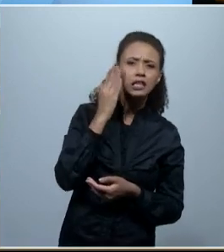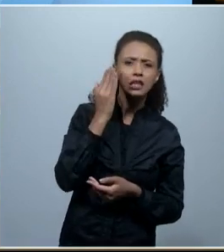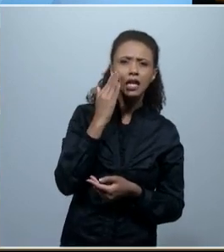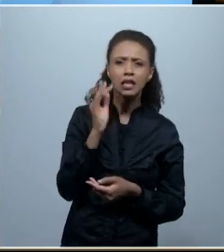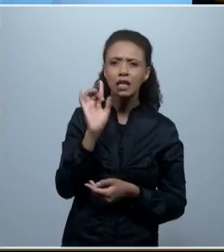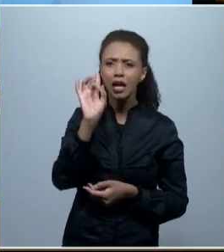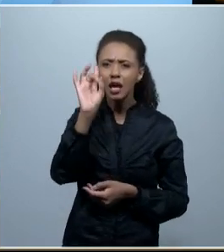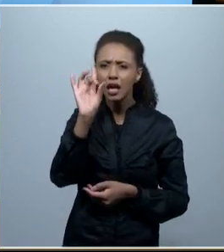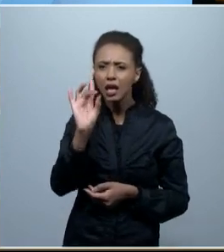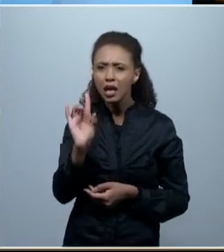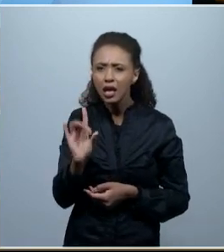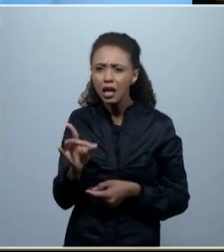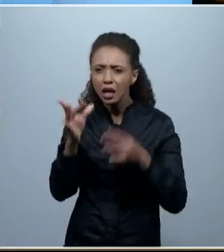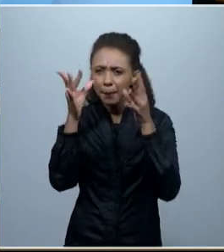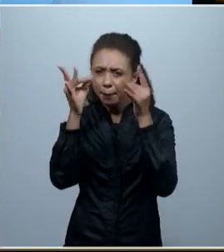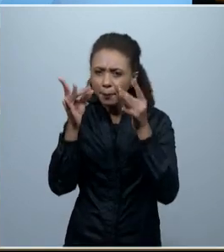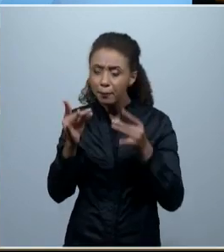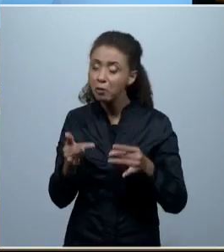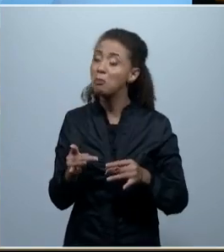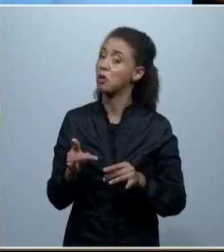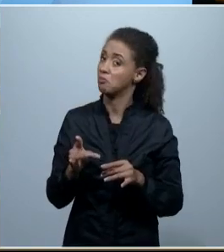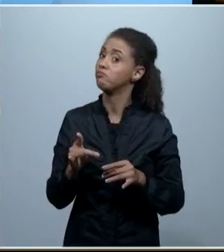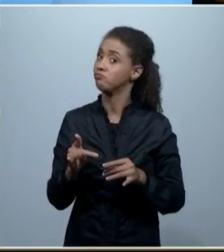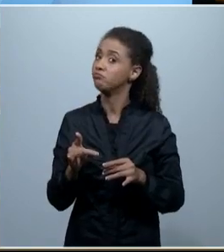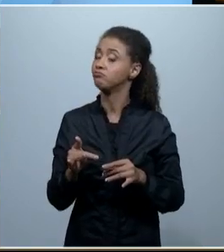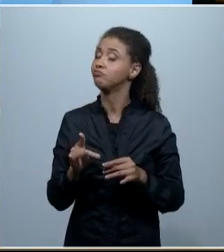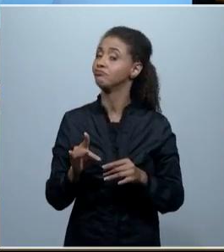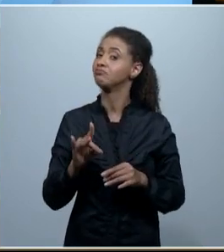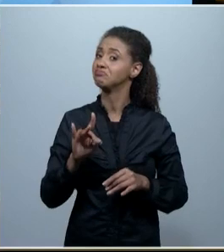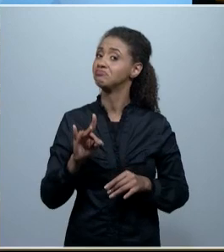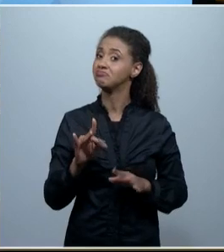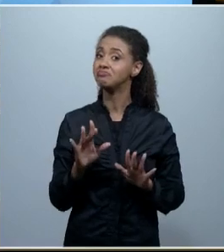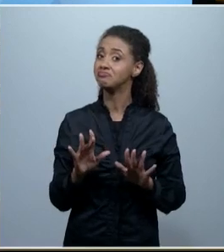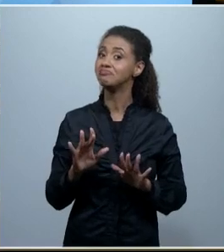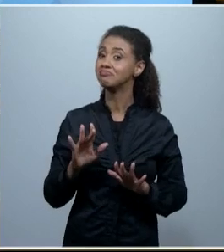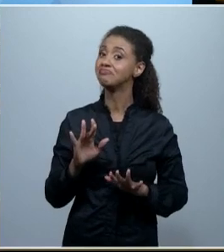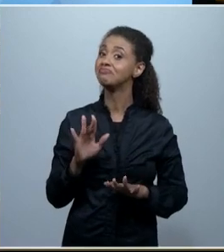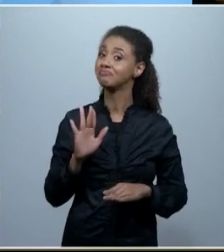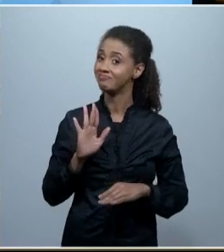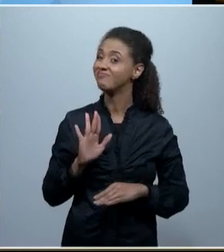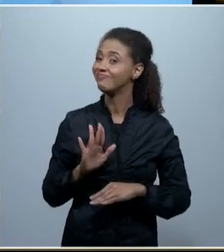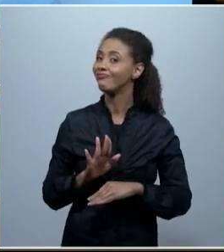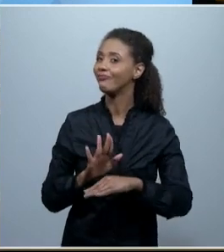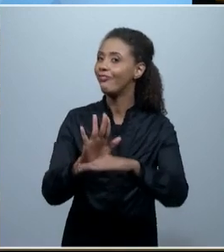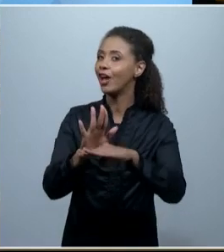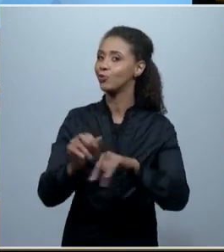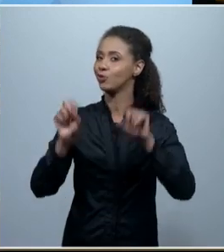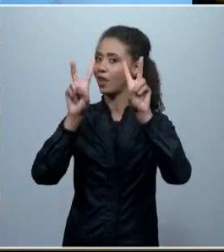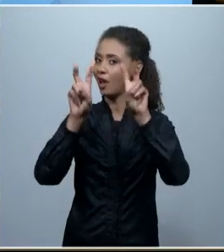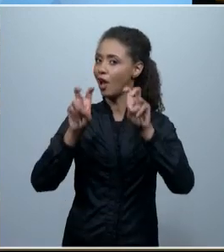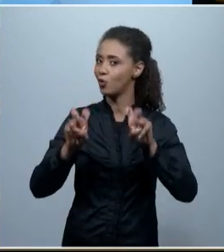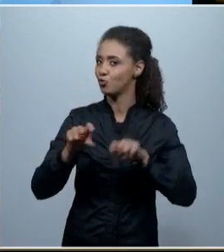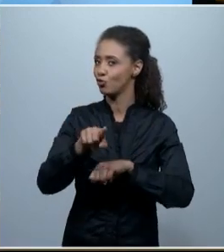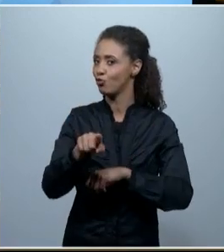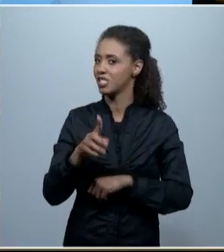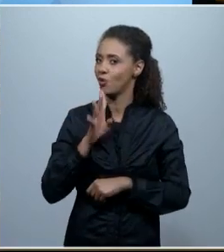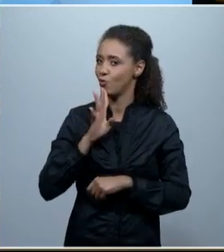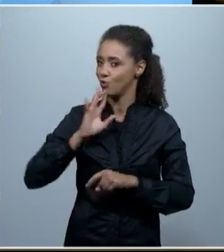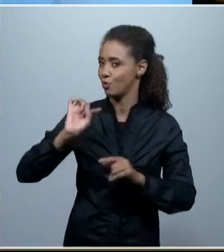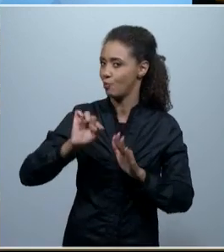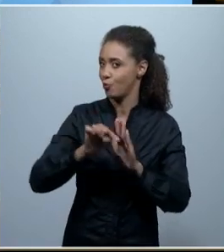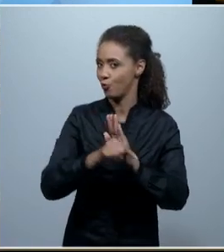você tem boas chances aí de de saber de dominar os assuntos que são necessários para a realização